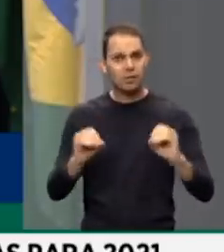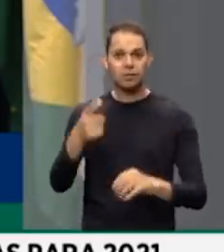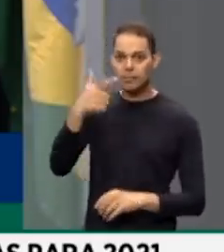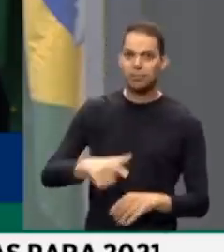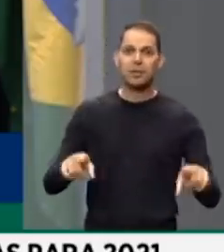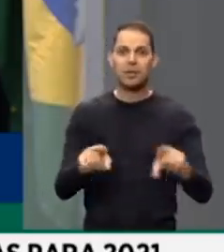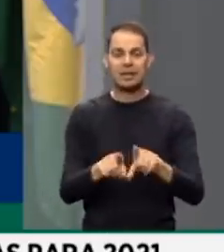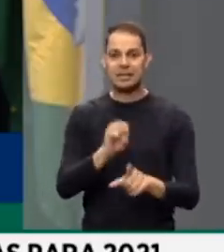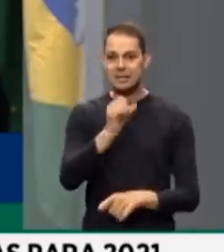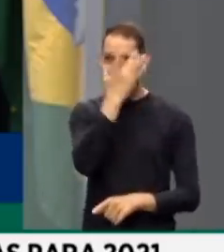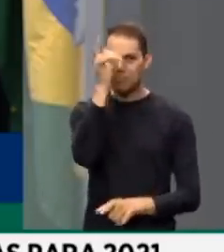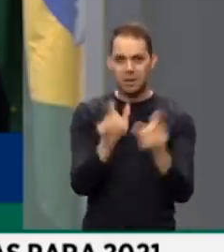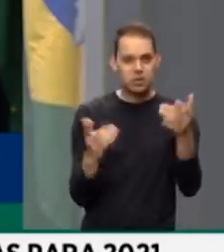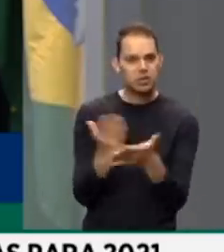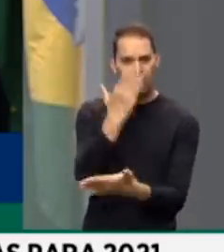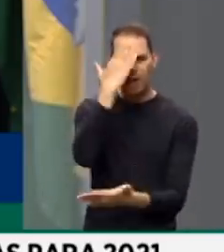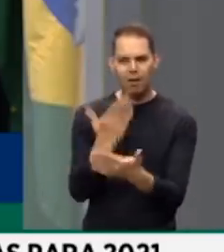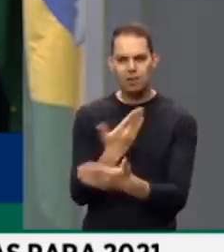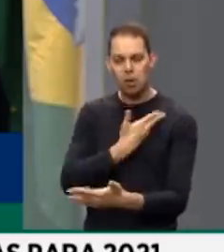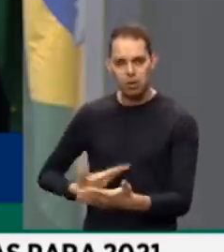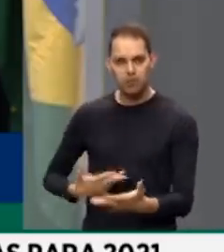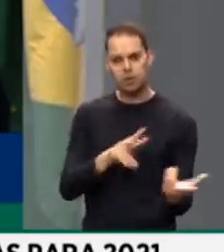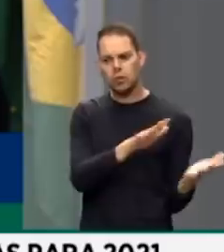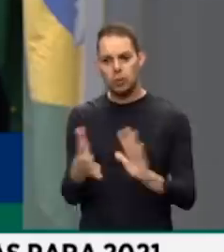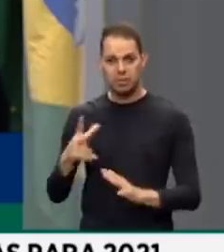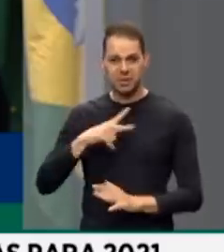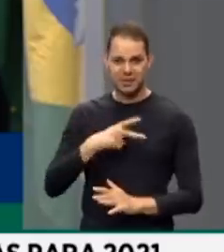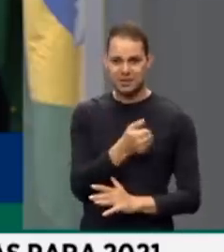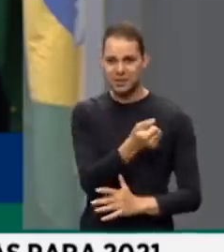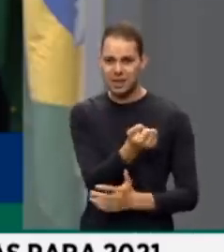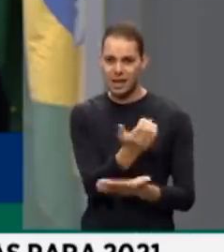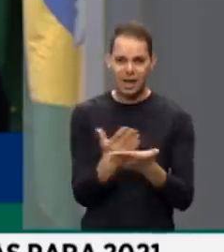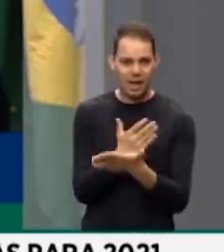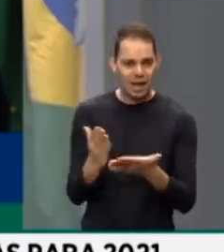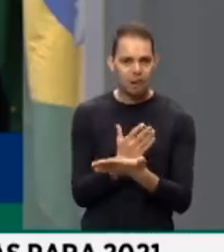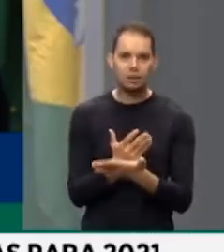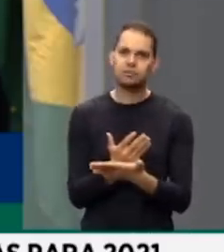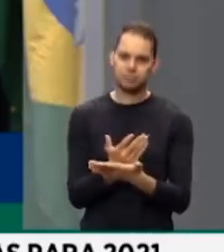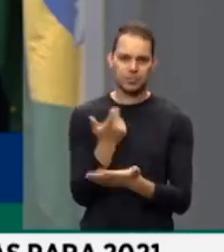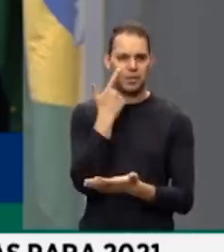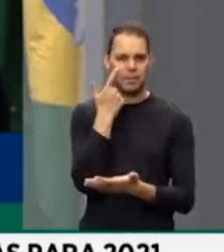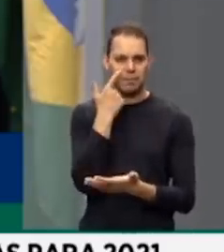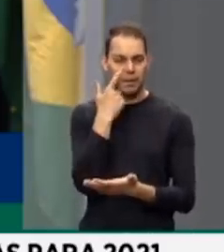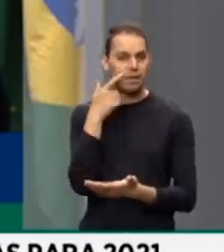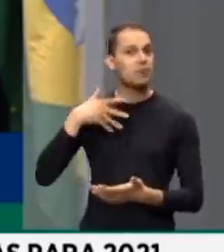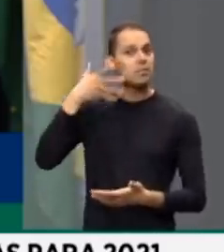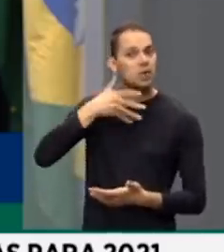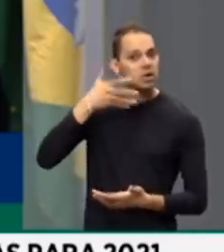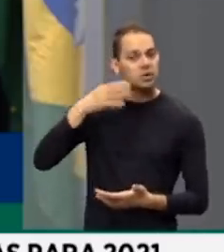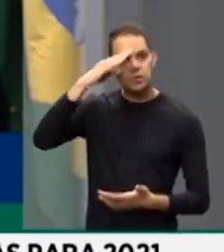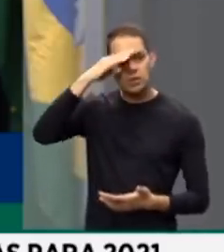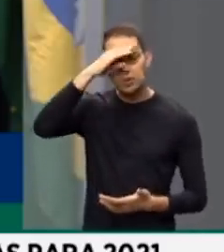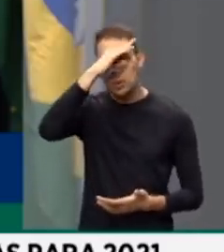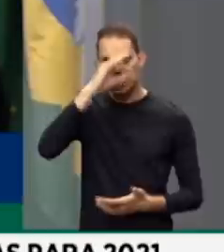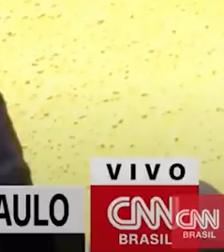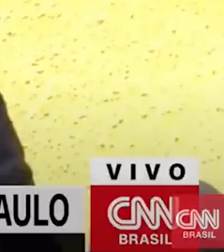se alguém ainda acreditava que o governo iria privatizar alguma coisa, vejam o discurso do presidente Jair Bolsonaro